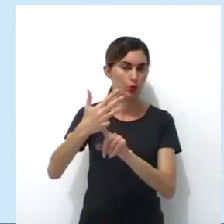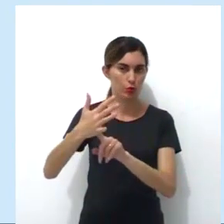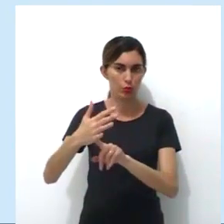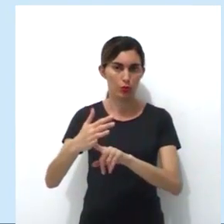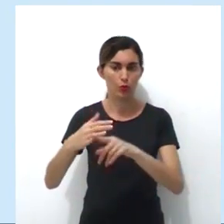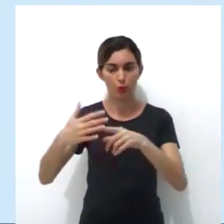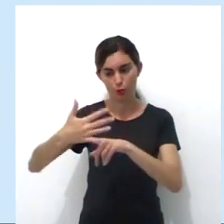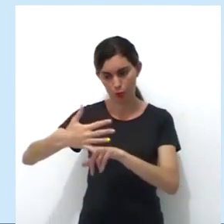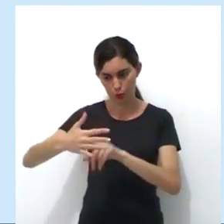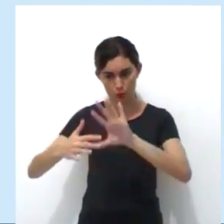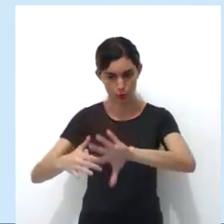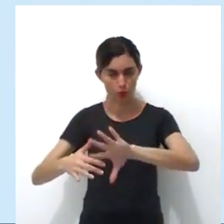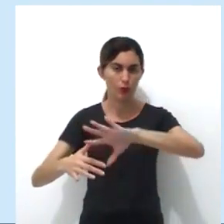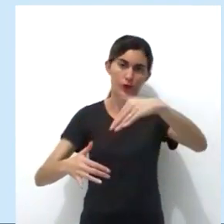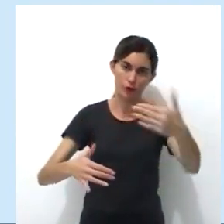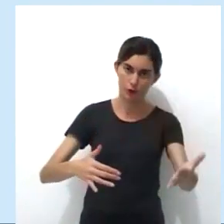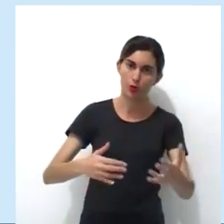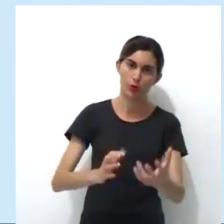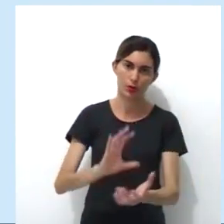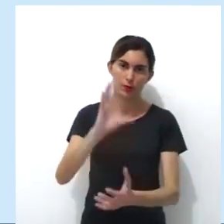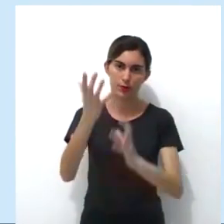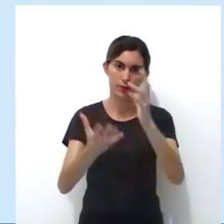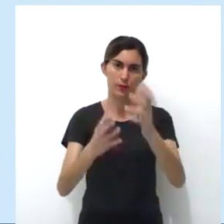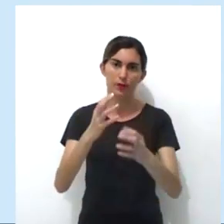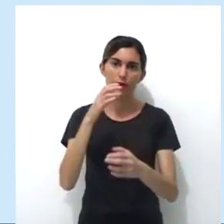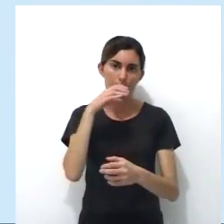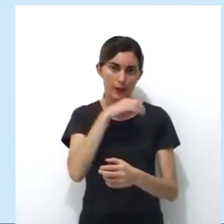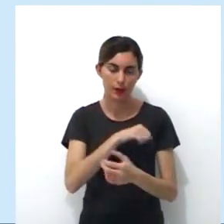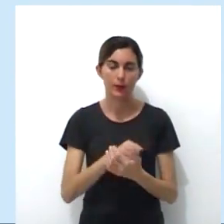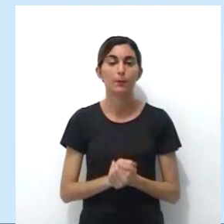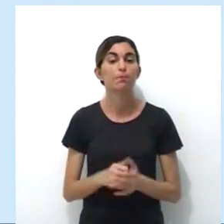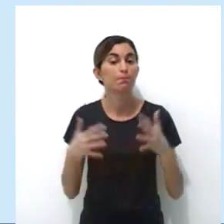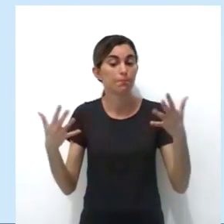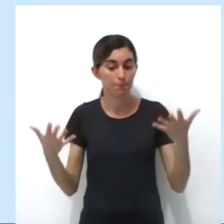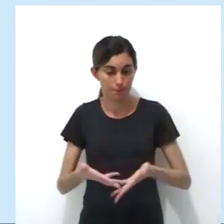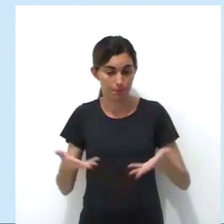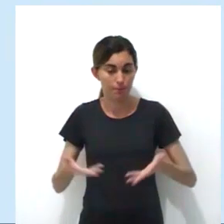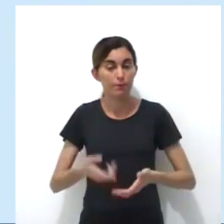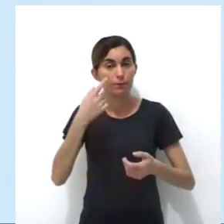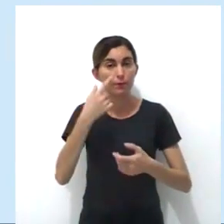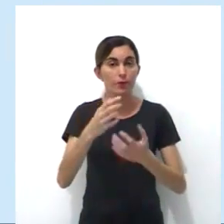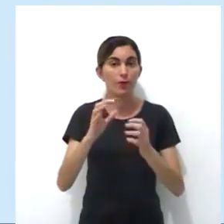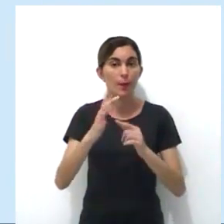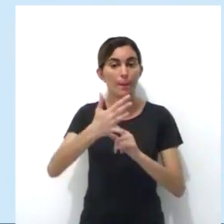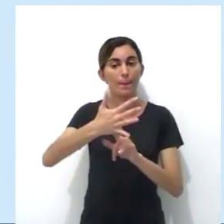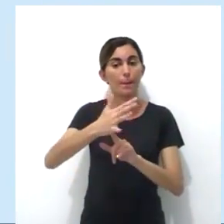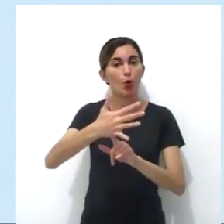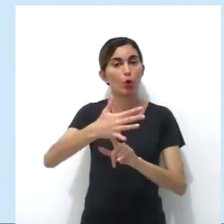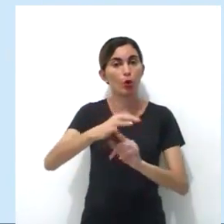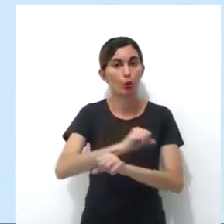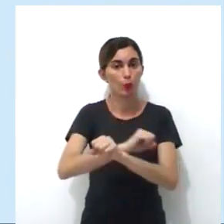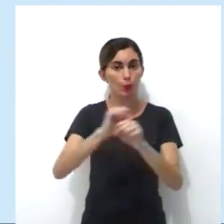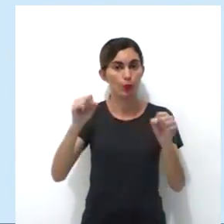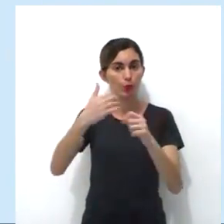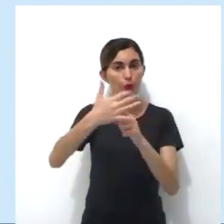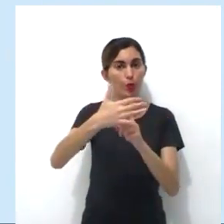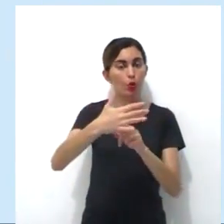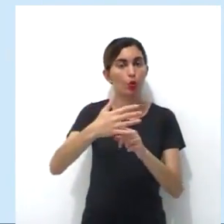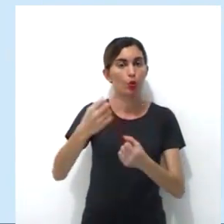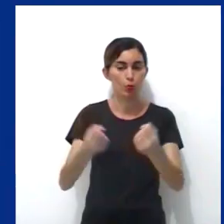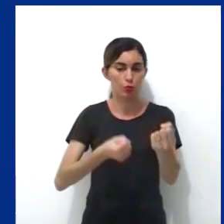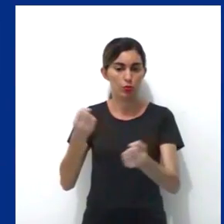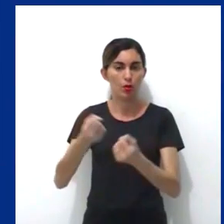Essa máquina é chamada de motor de combustão externa, por quê? A combustão, que é a queima do combustível, no caso